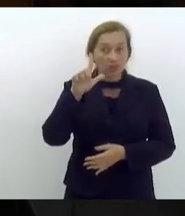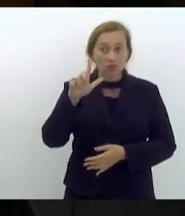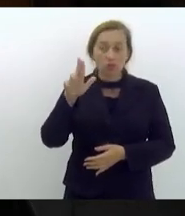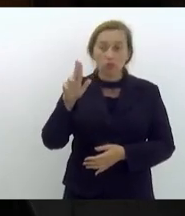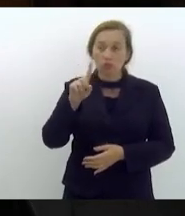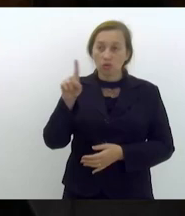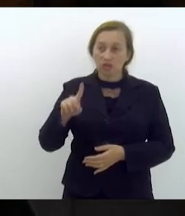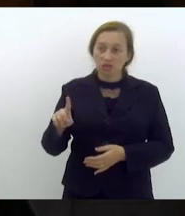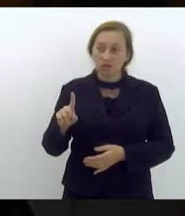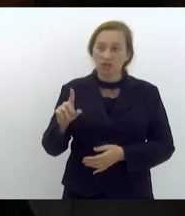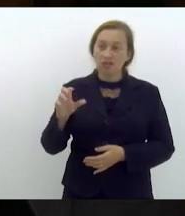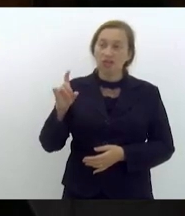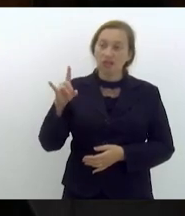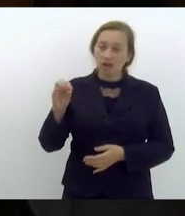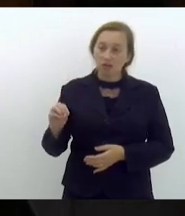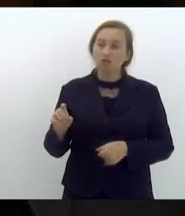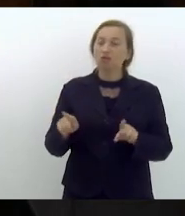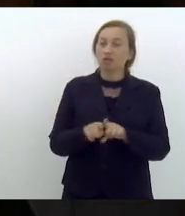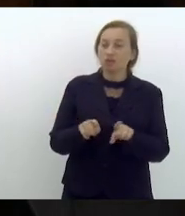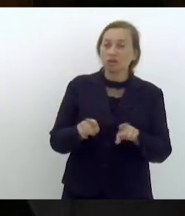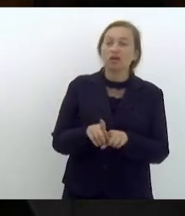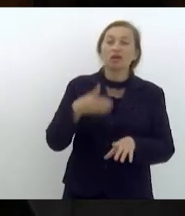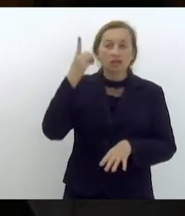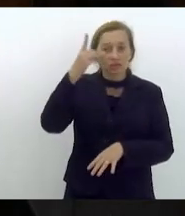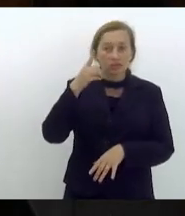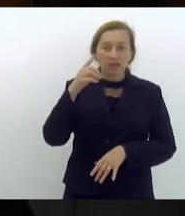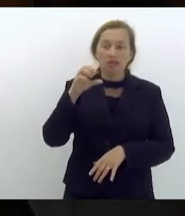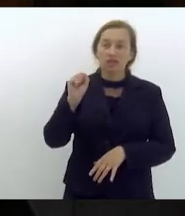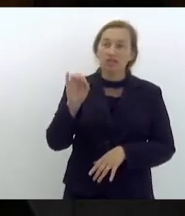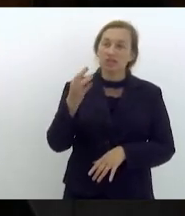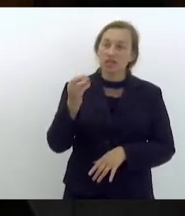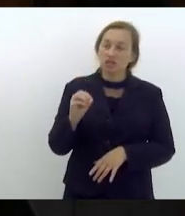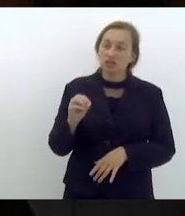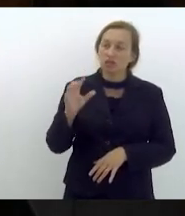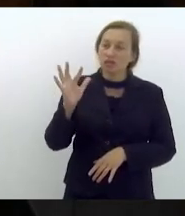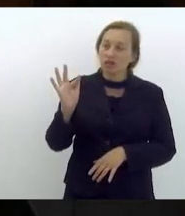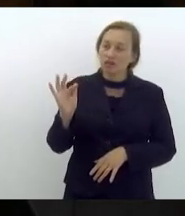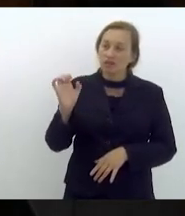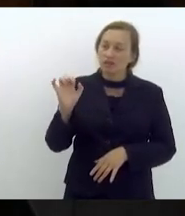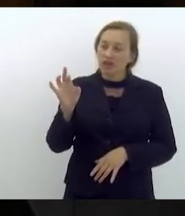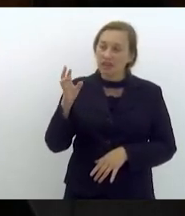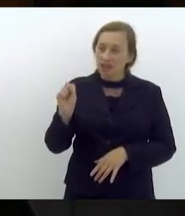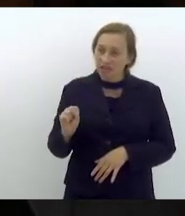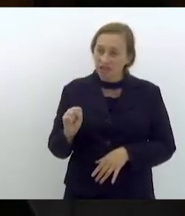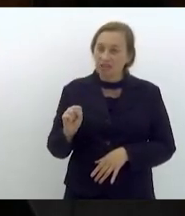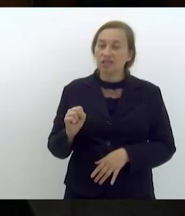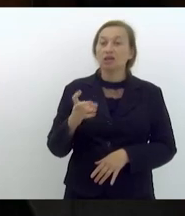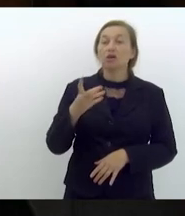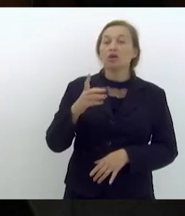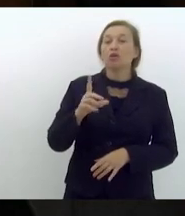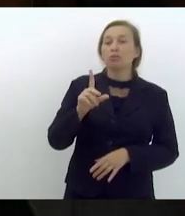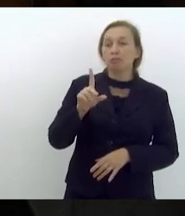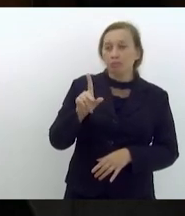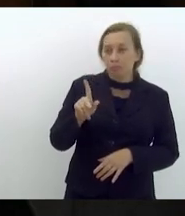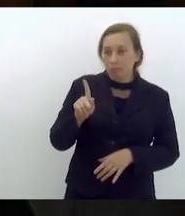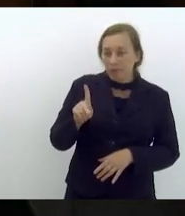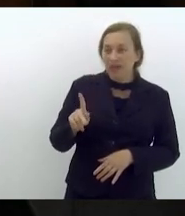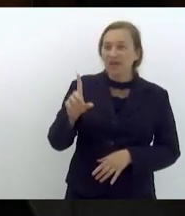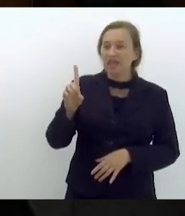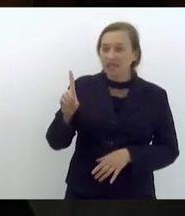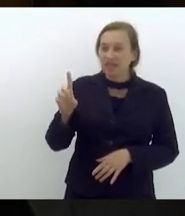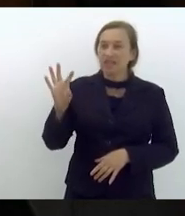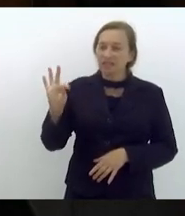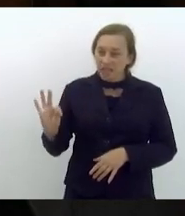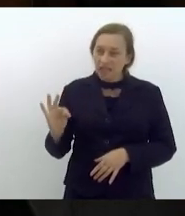o deputado Sérgio Fernandes no PDT do deputado Victor Júnior votou